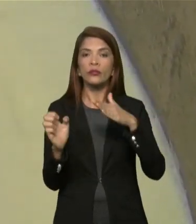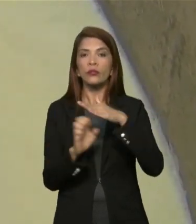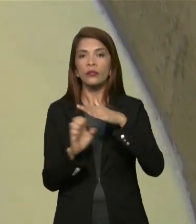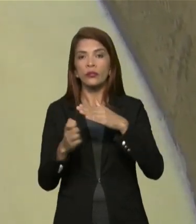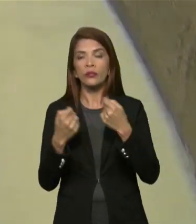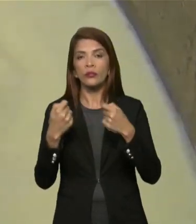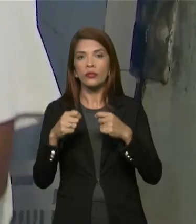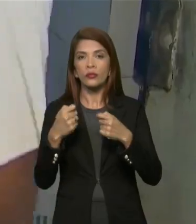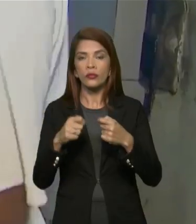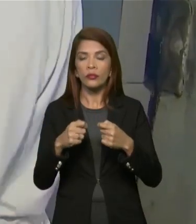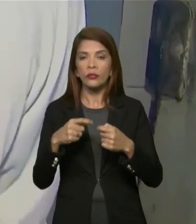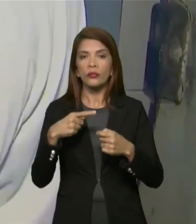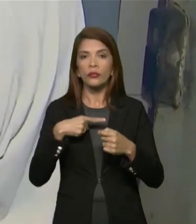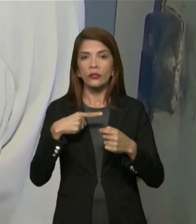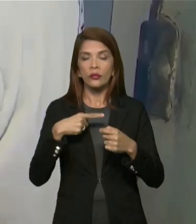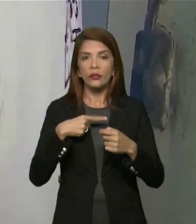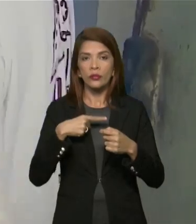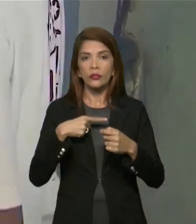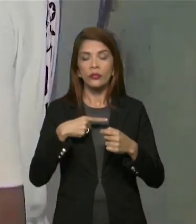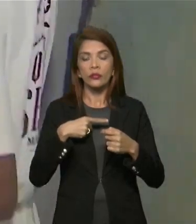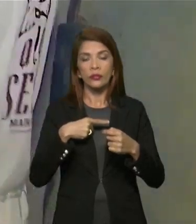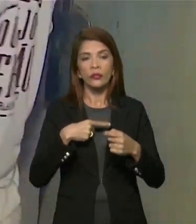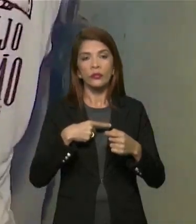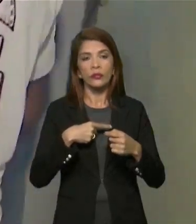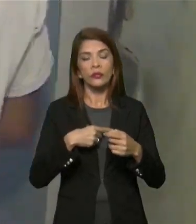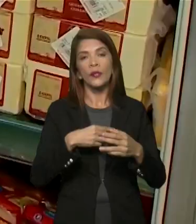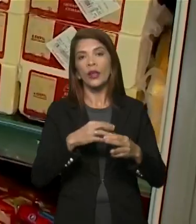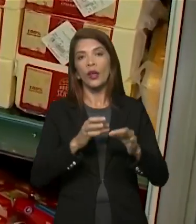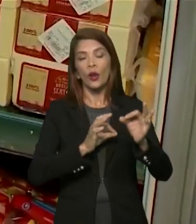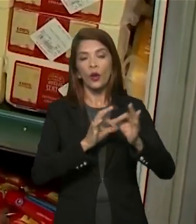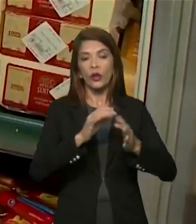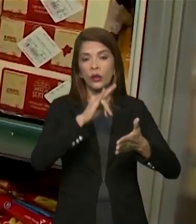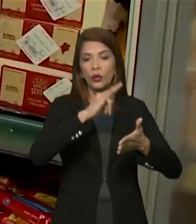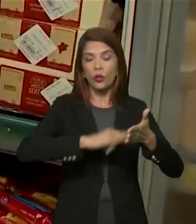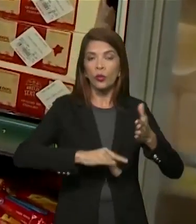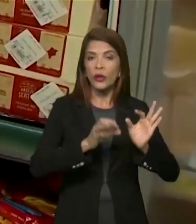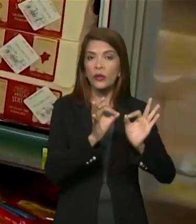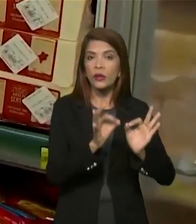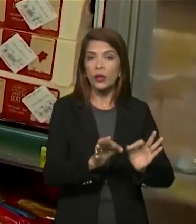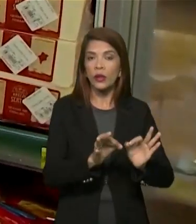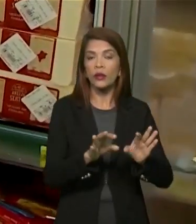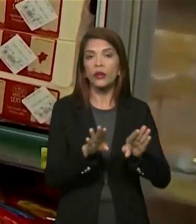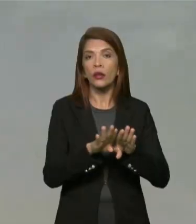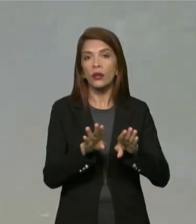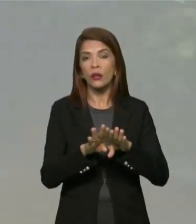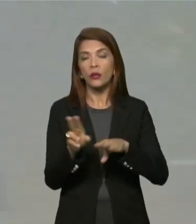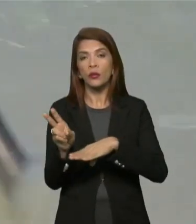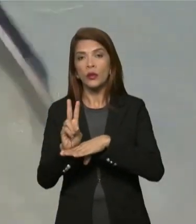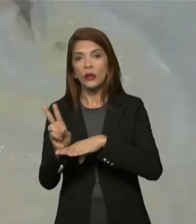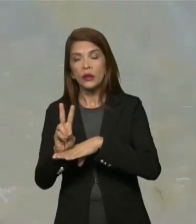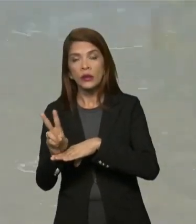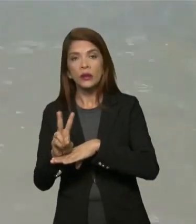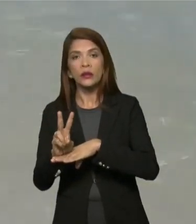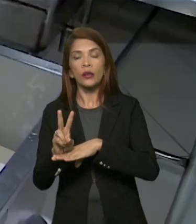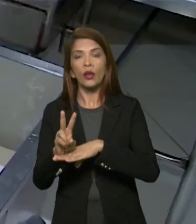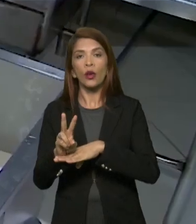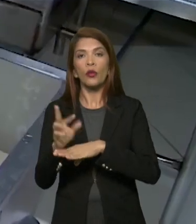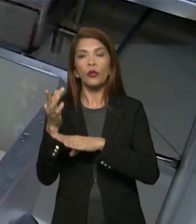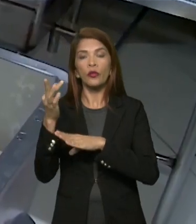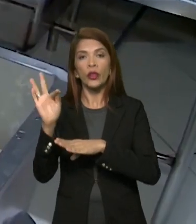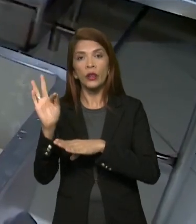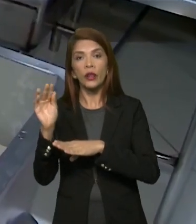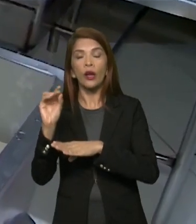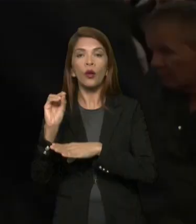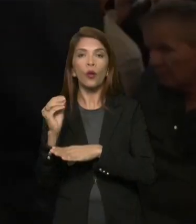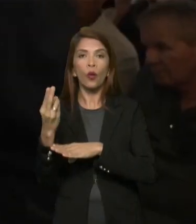estar em situação de regularidade fiscal e cadastral e estar sob inspeção de um dos serviços de inspeção, federal,